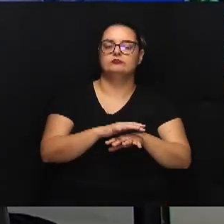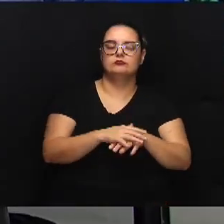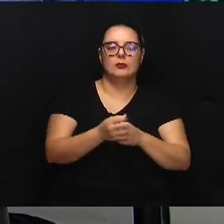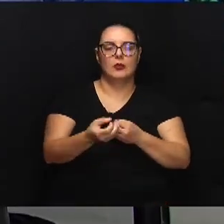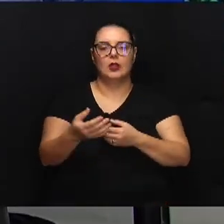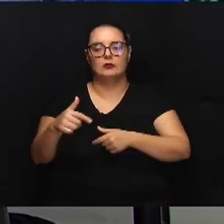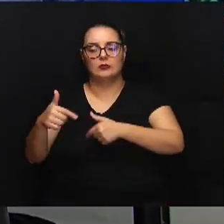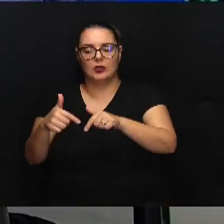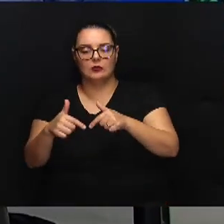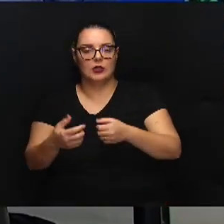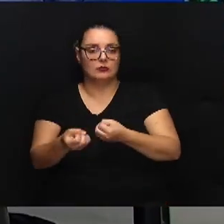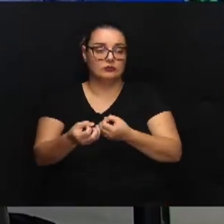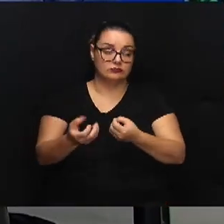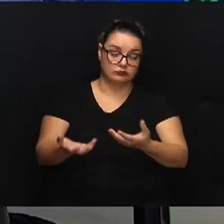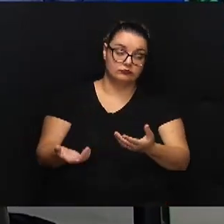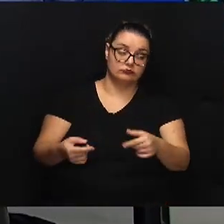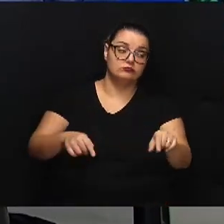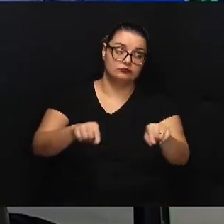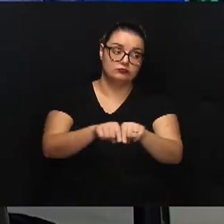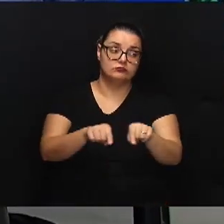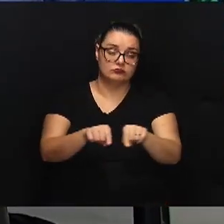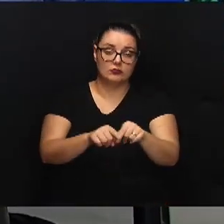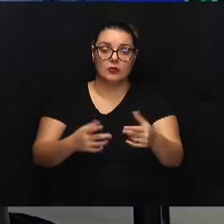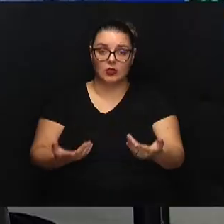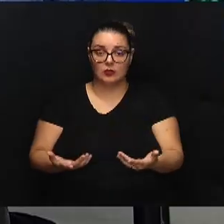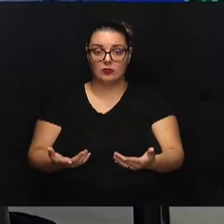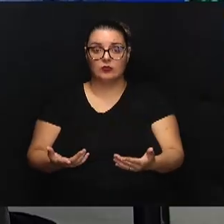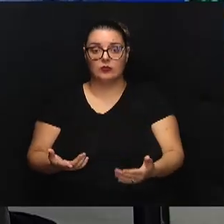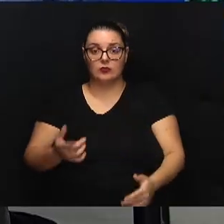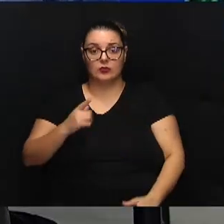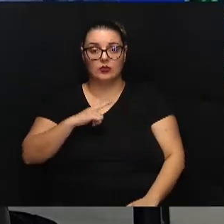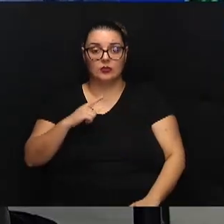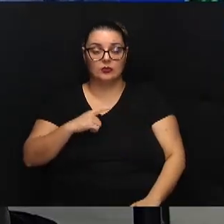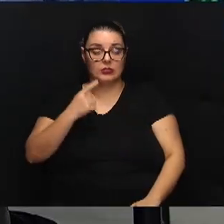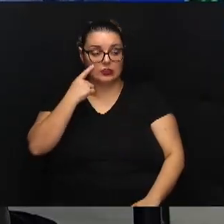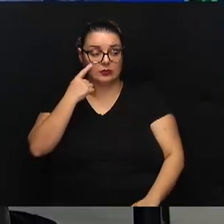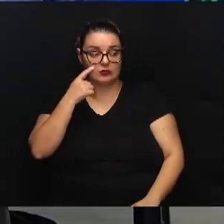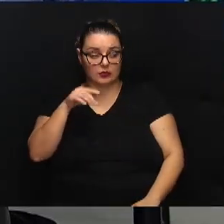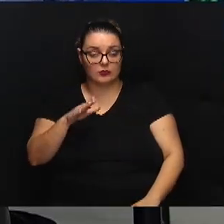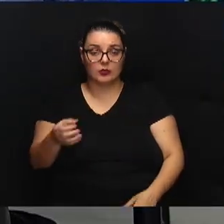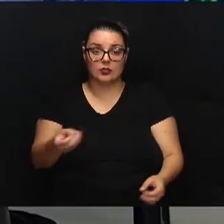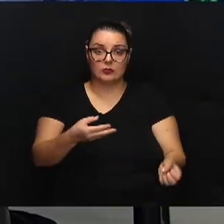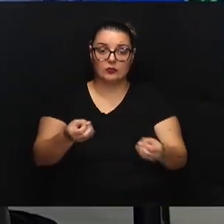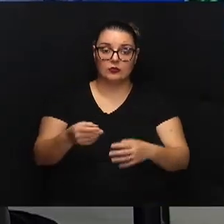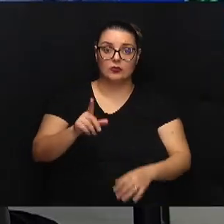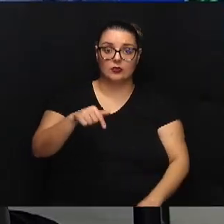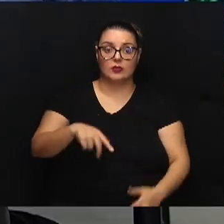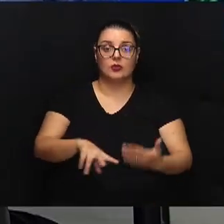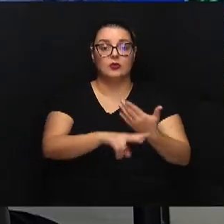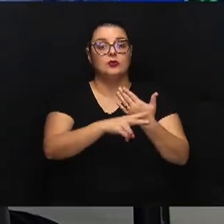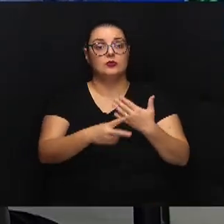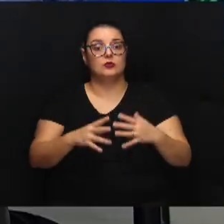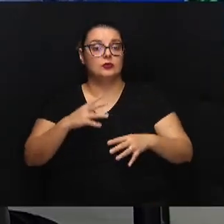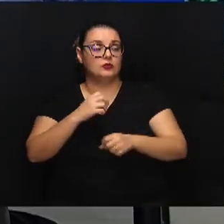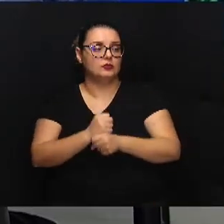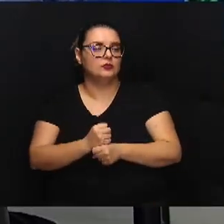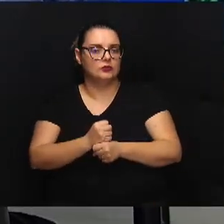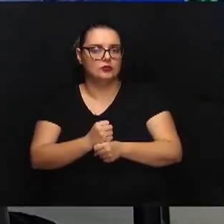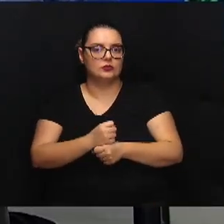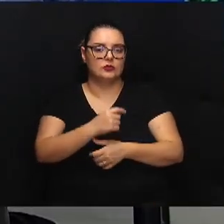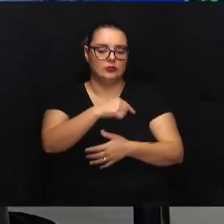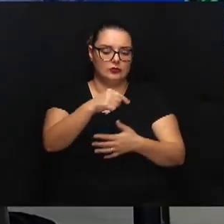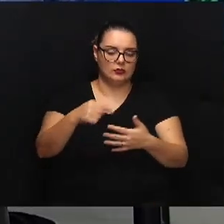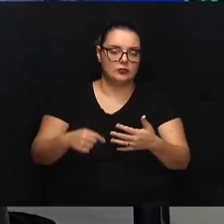trabalhar, né? Mas também tem o que a gente tem observado mais recentemente, que é o impacto de tudo isso nas